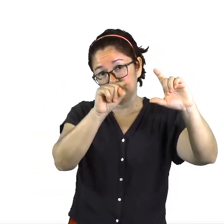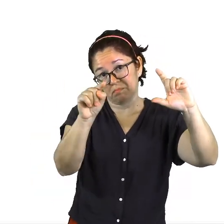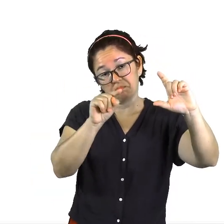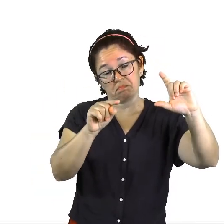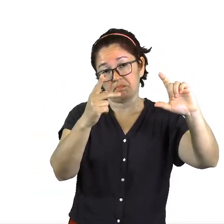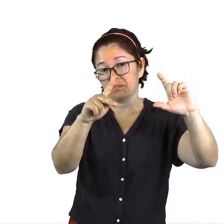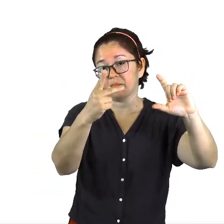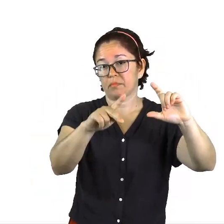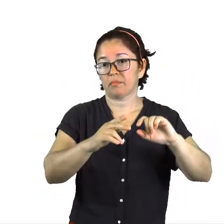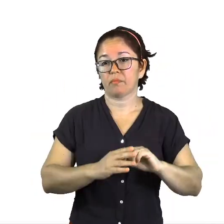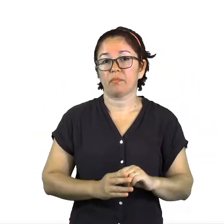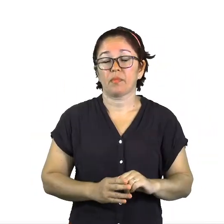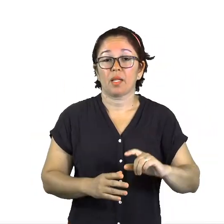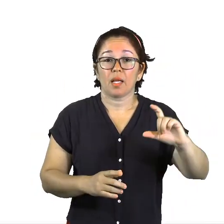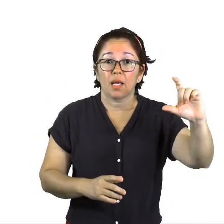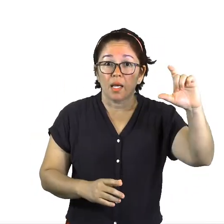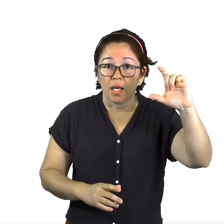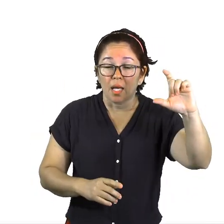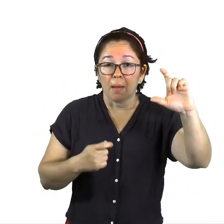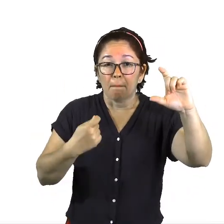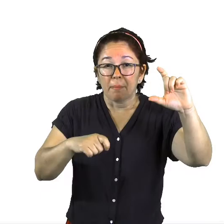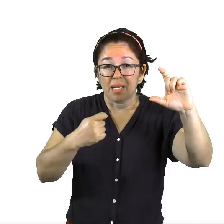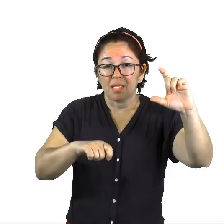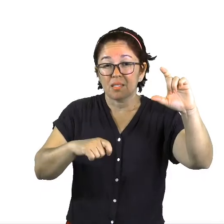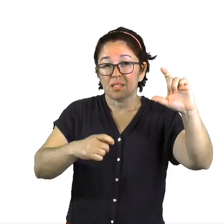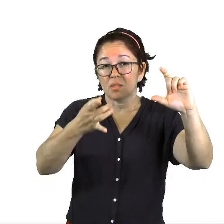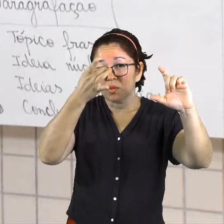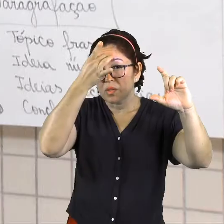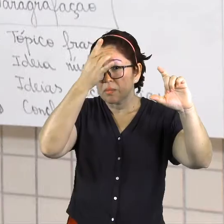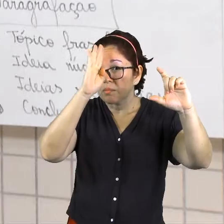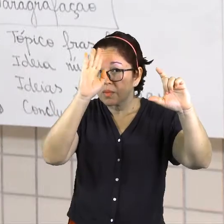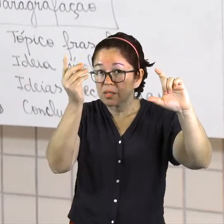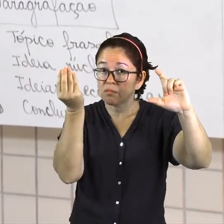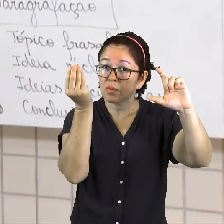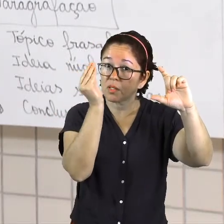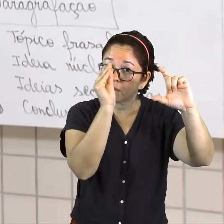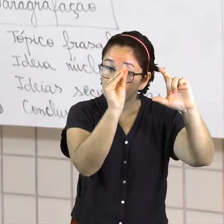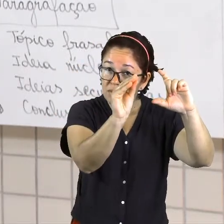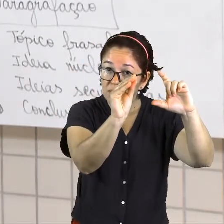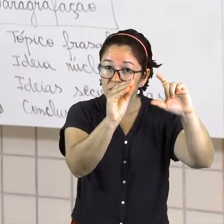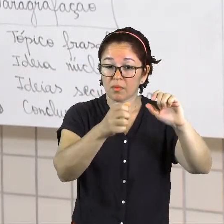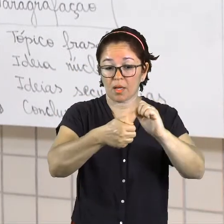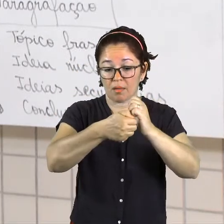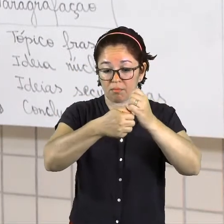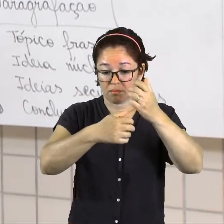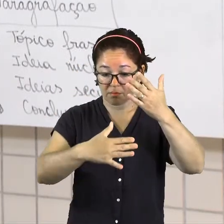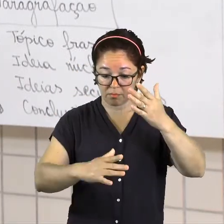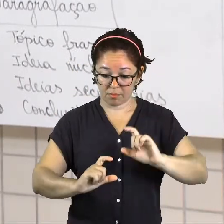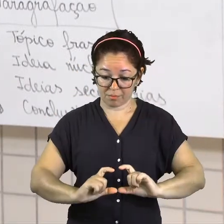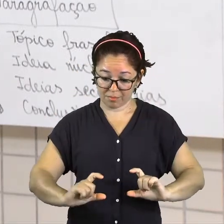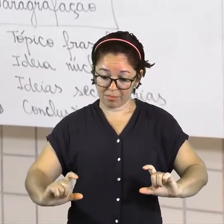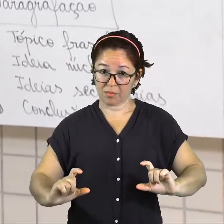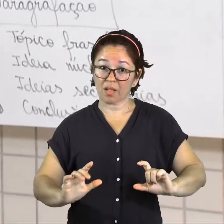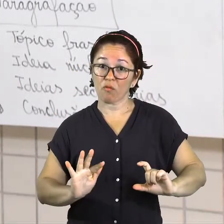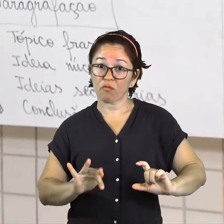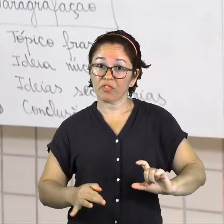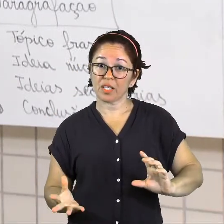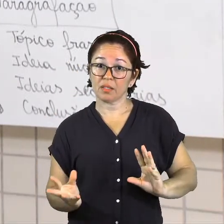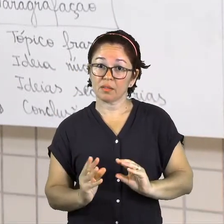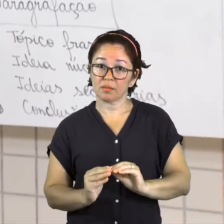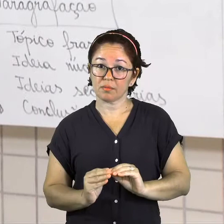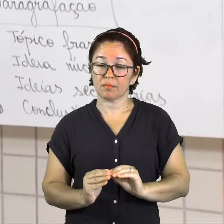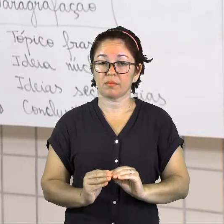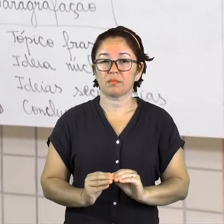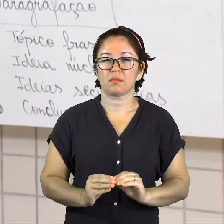ideia núcleo, as ideias secundárias e a conclusão. Mas nós vamos ver isso aí, cada parte um pouquinho explicado, né,